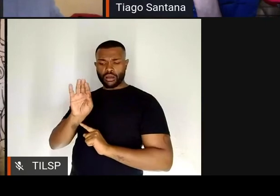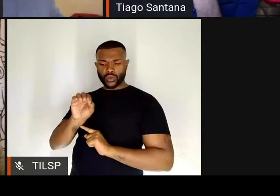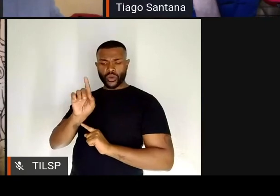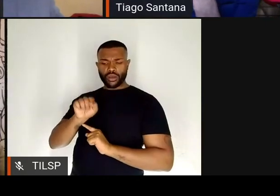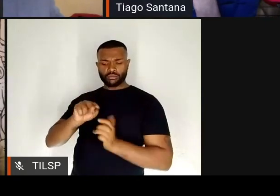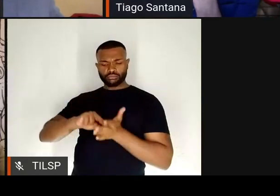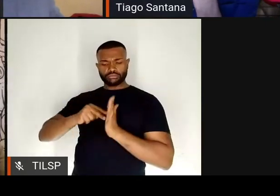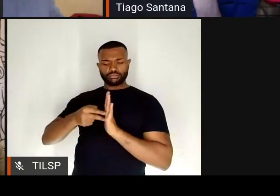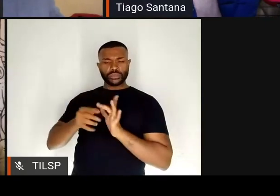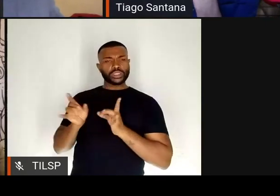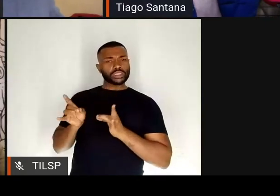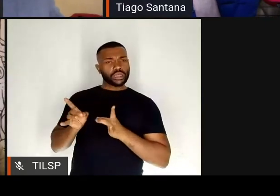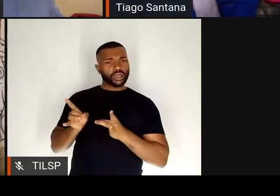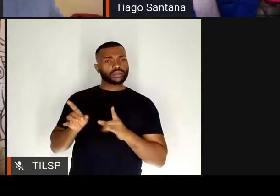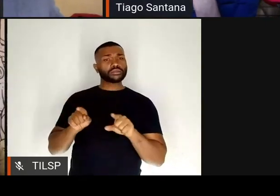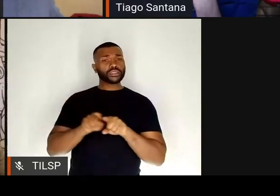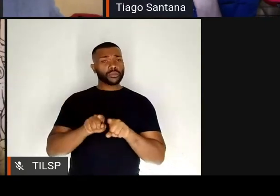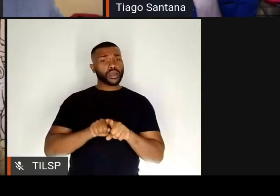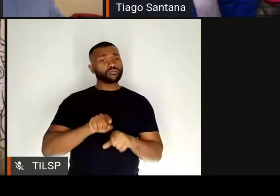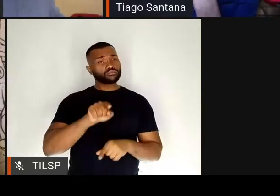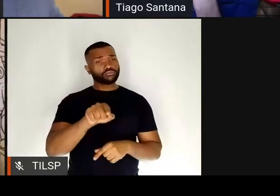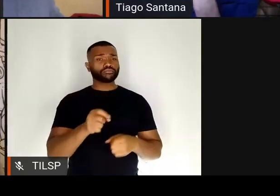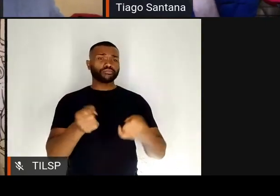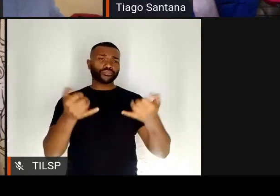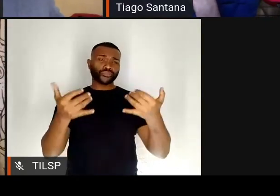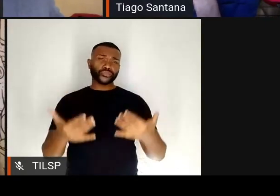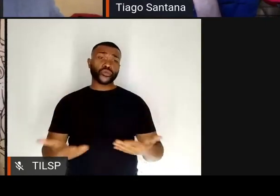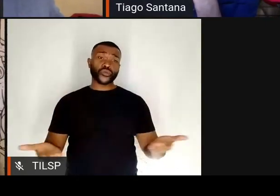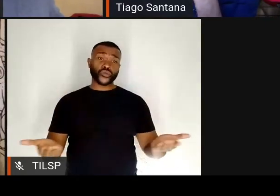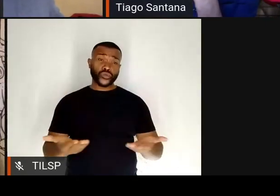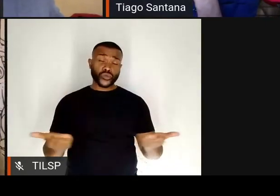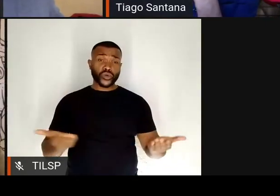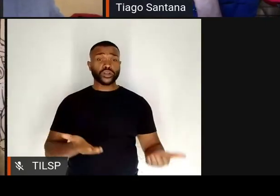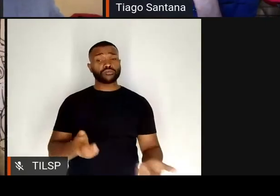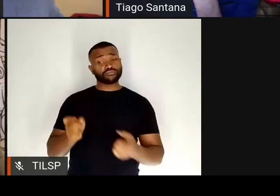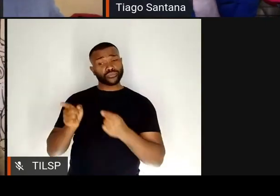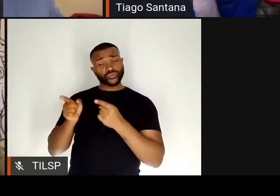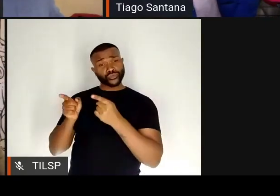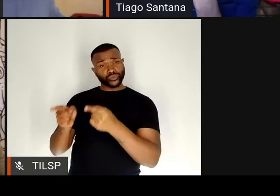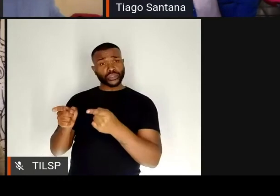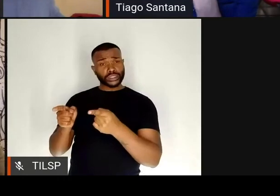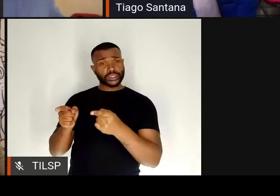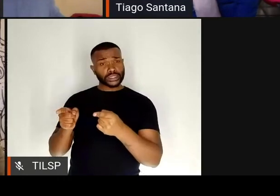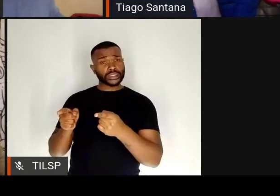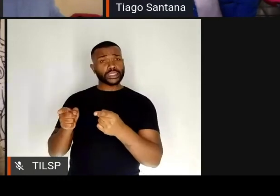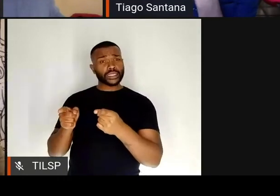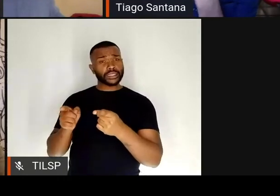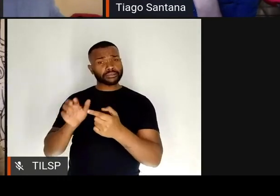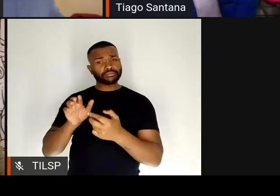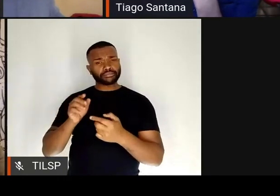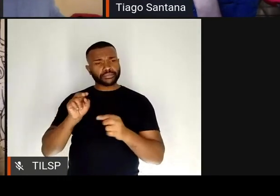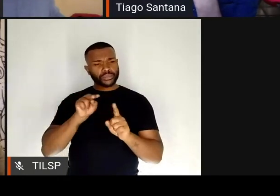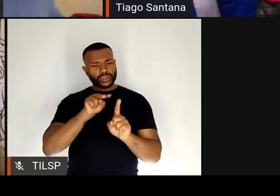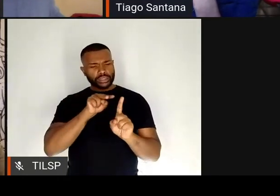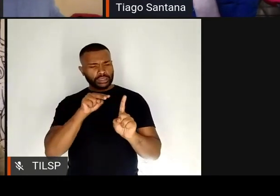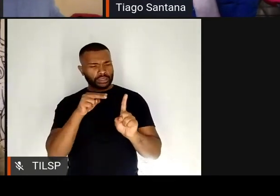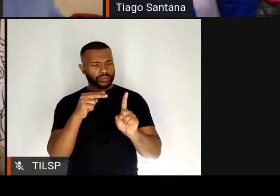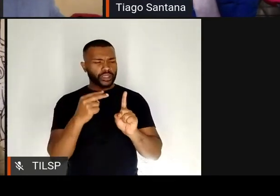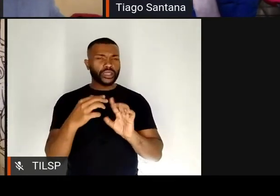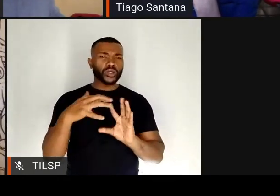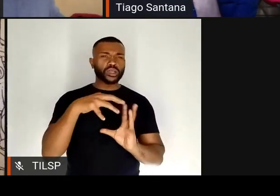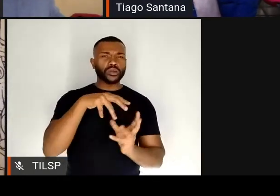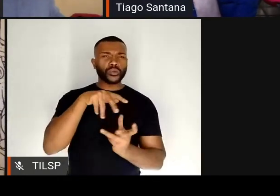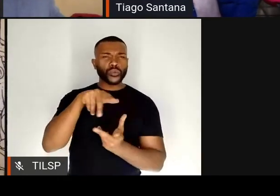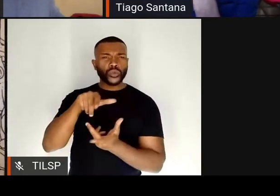eu volto às questões que você falou agora mesmo, né? Quer dizer, você é os olhos do mundo, quer dizer, para um determinado canal